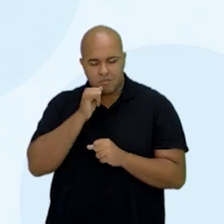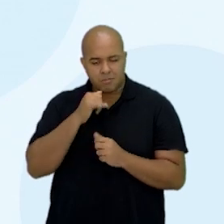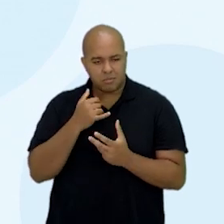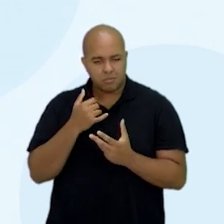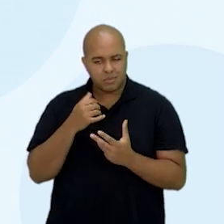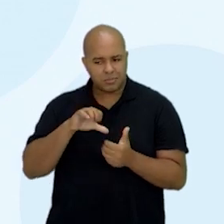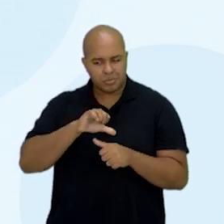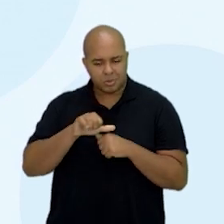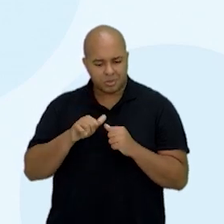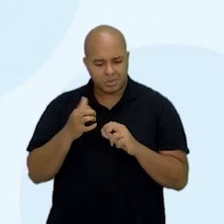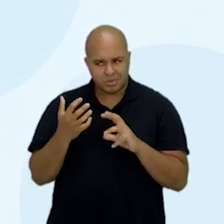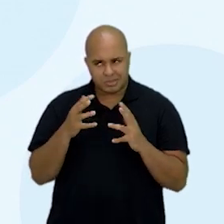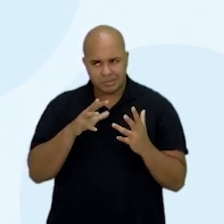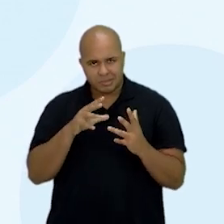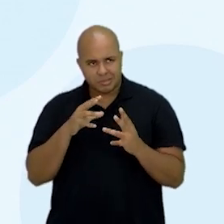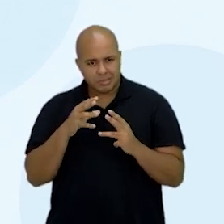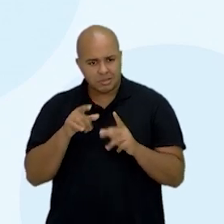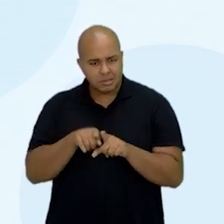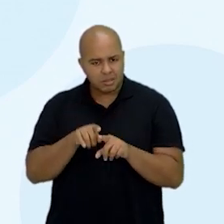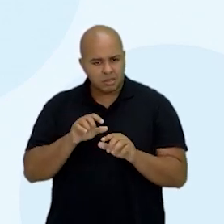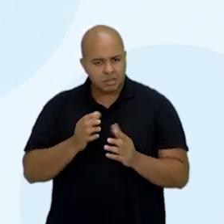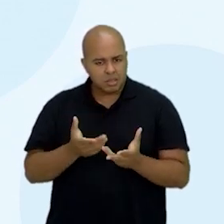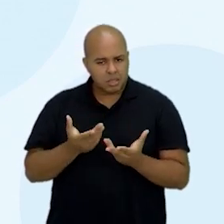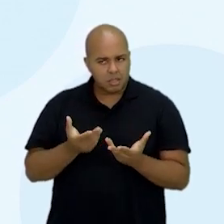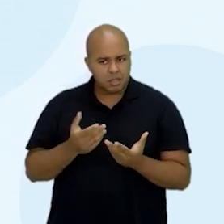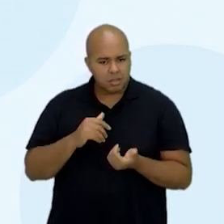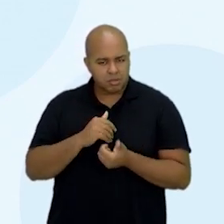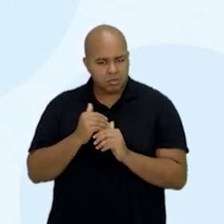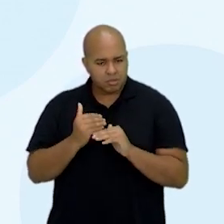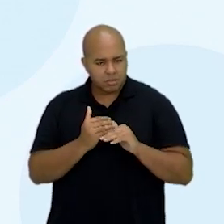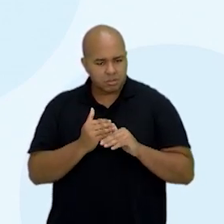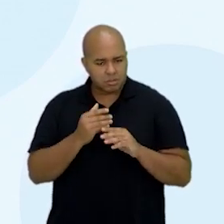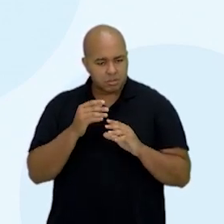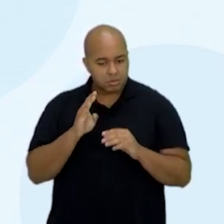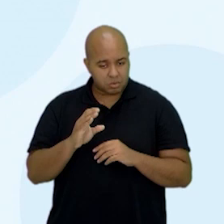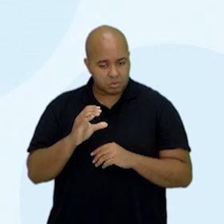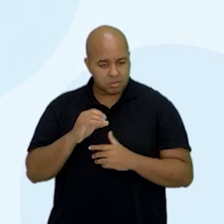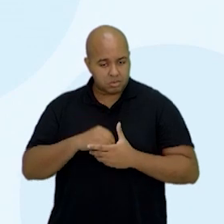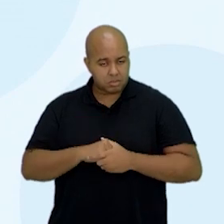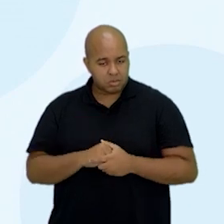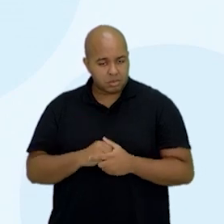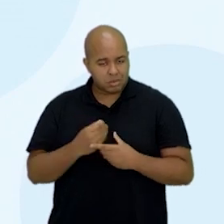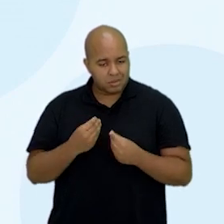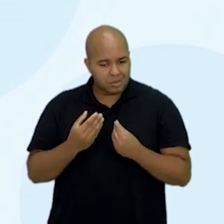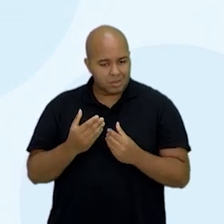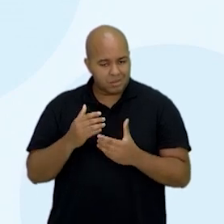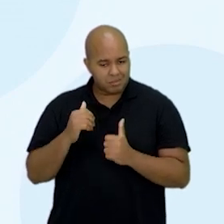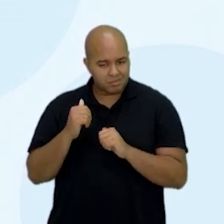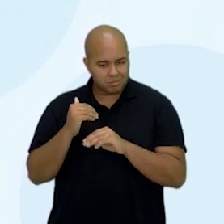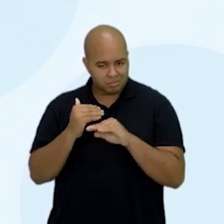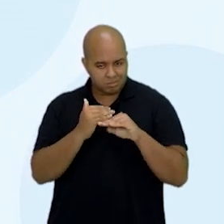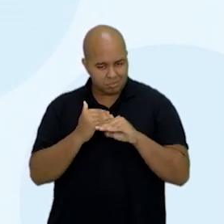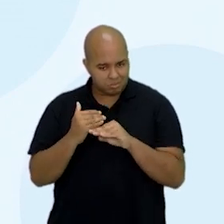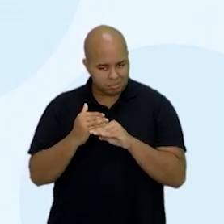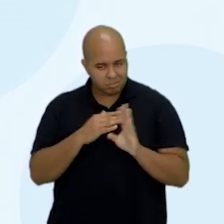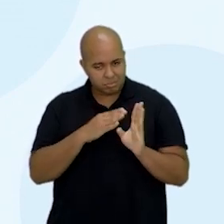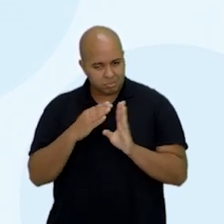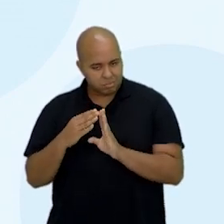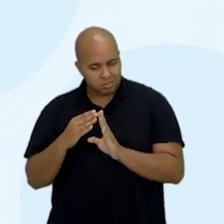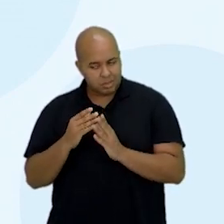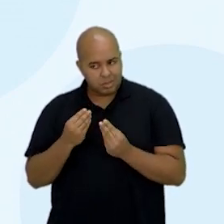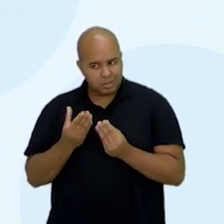com a mudança climática e promover igualdade e a opção C por motion e Quality